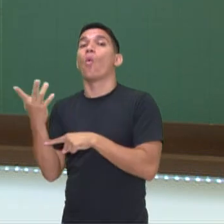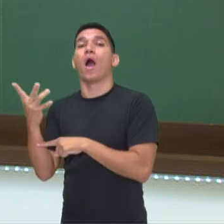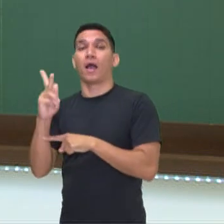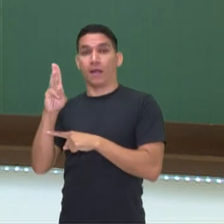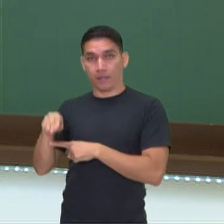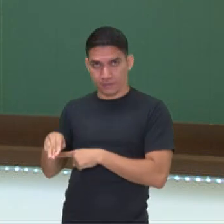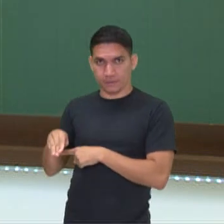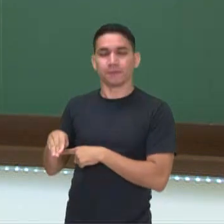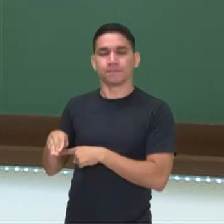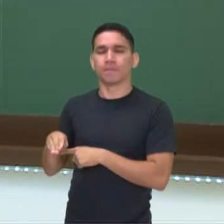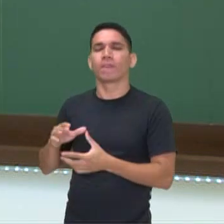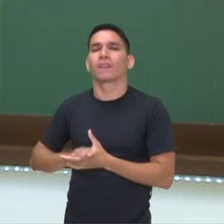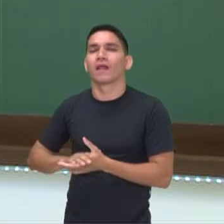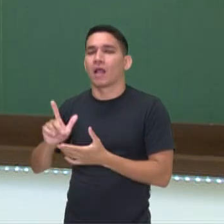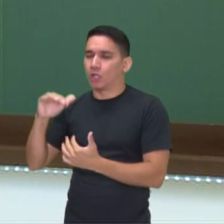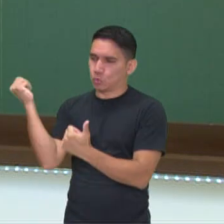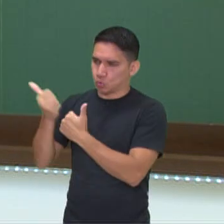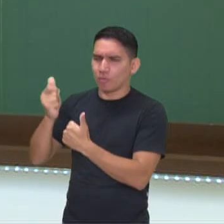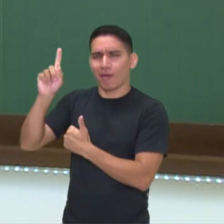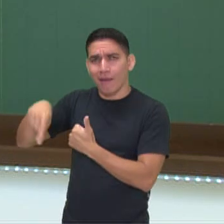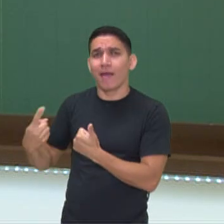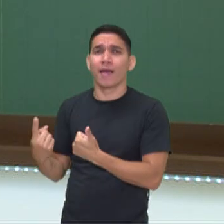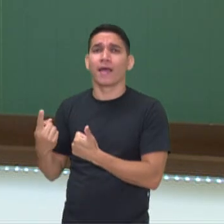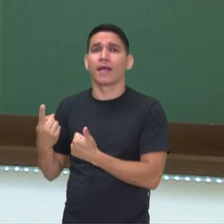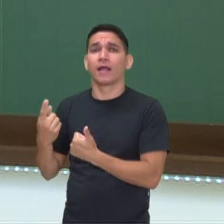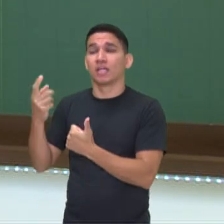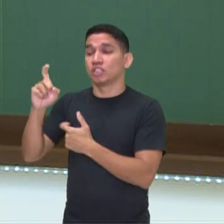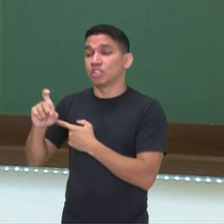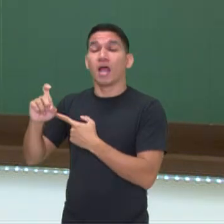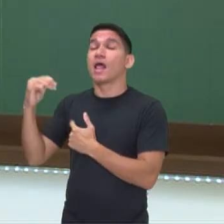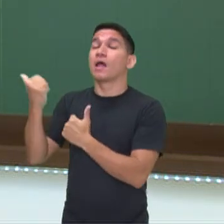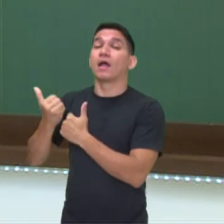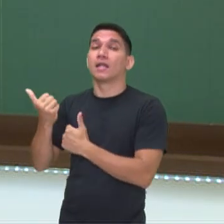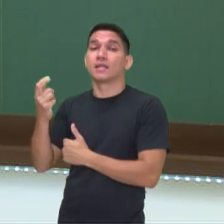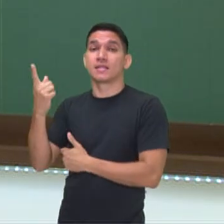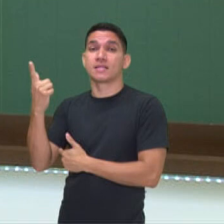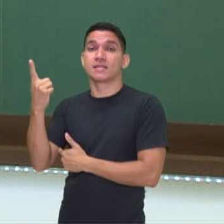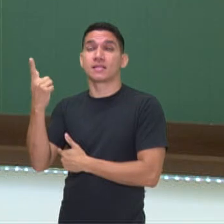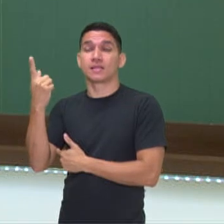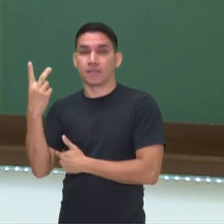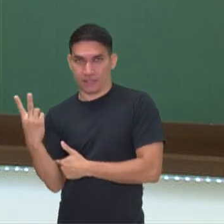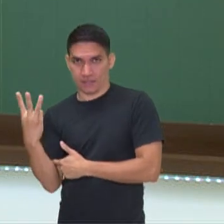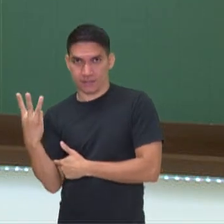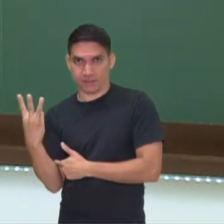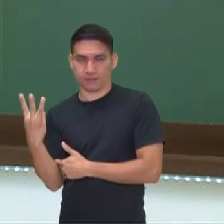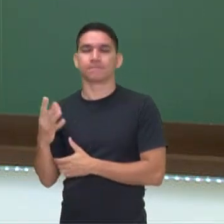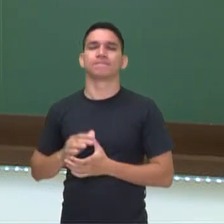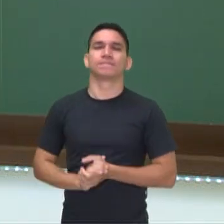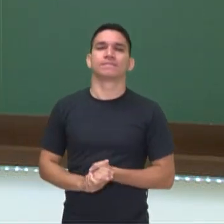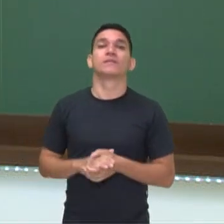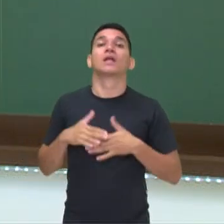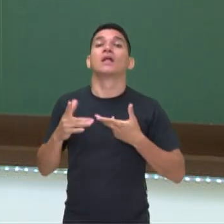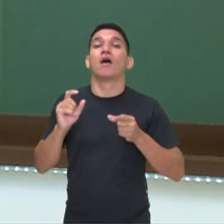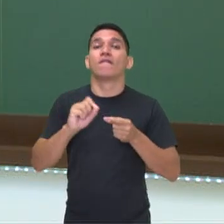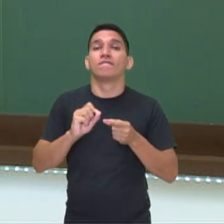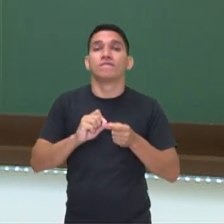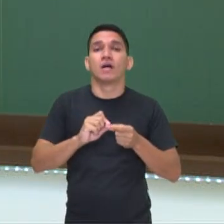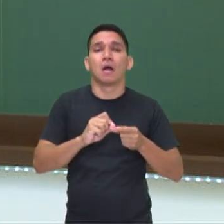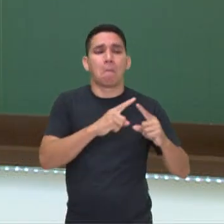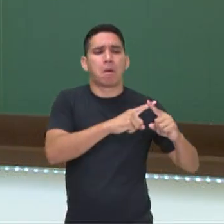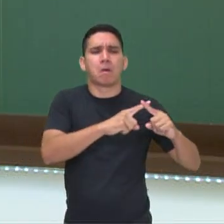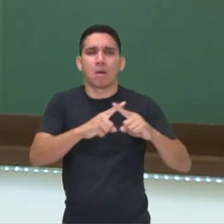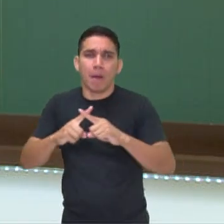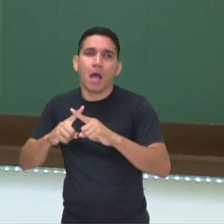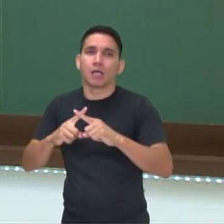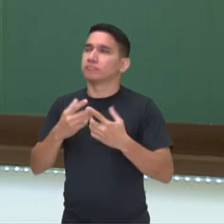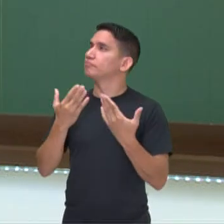foi solicitado, nós vamos colocar lá, né, no lugar de x, nós vamos colocar 13, que é a quantidade de quilômetros. Vamos fazer essa